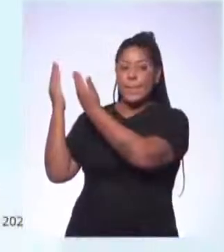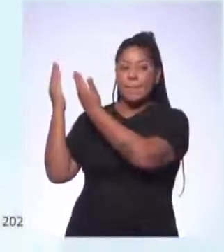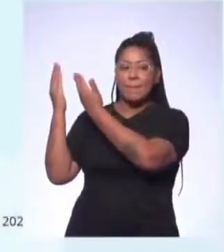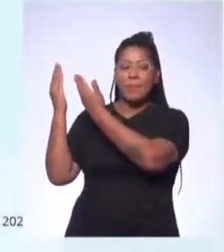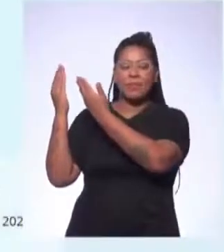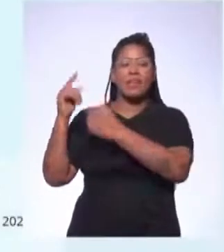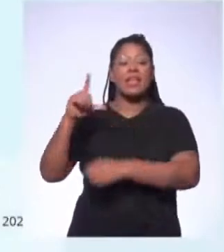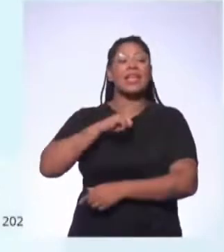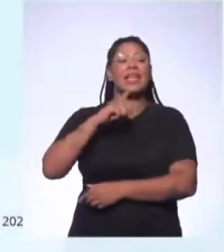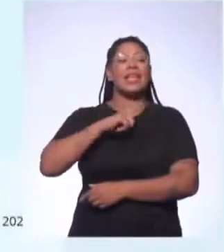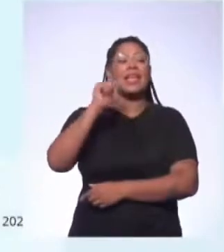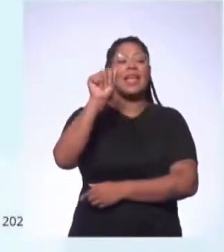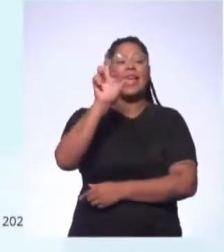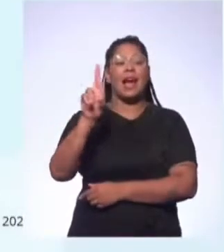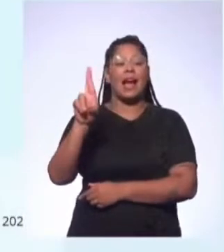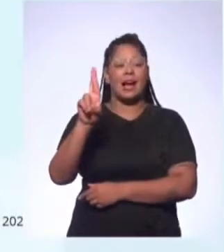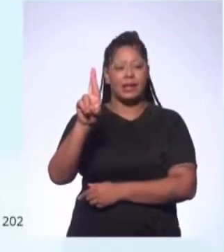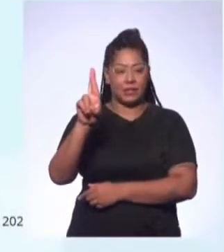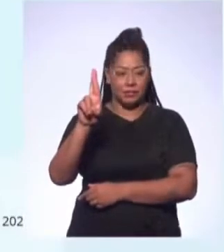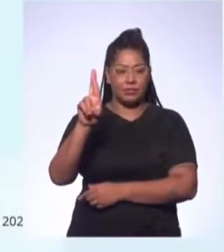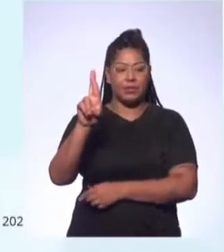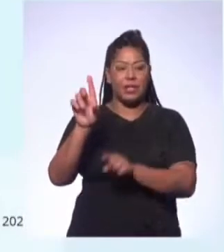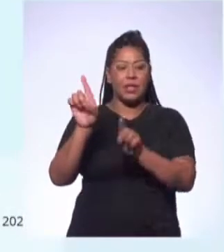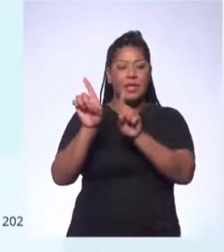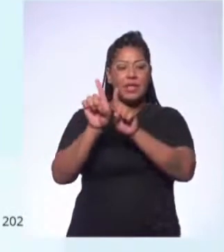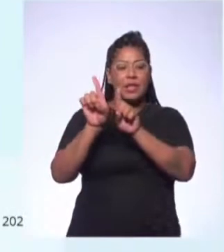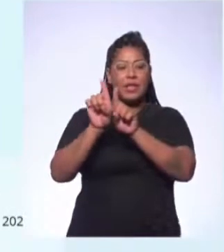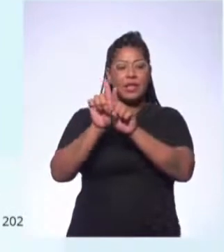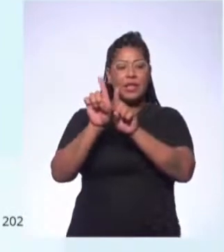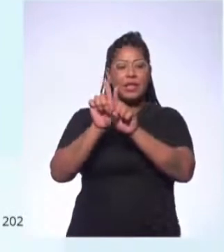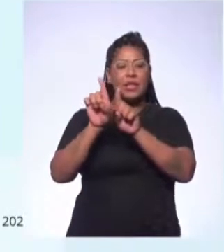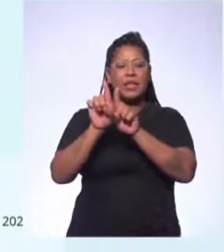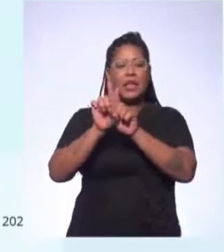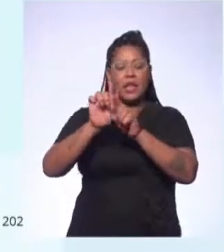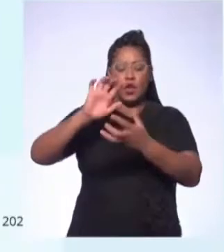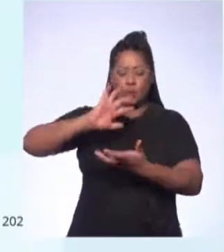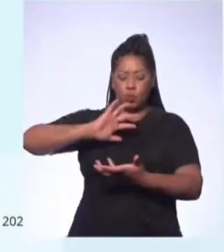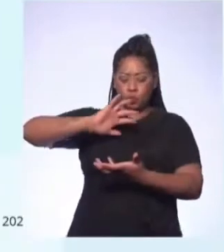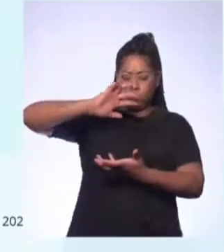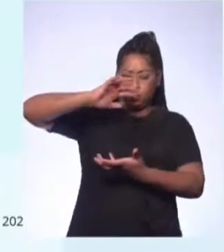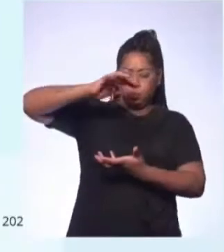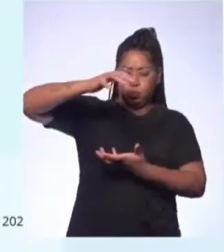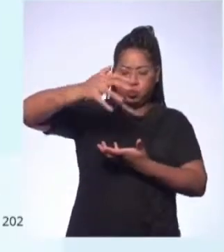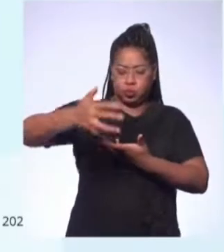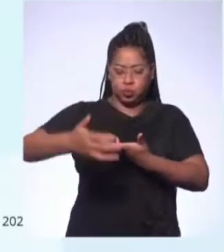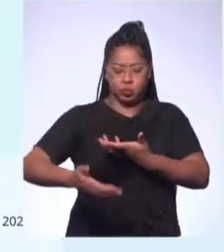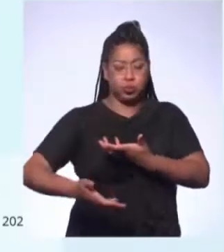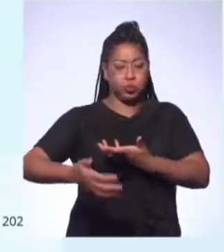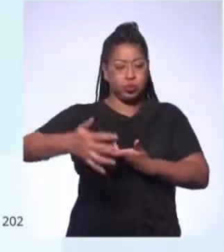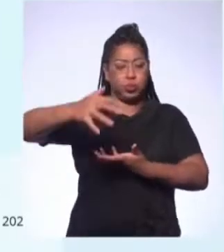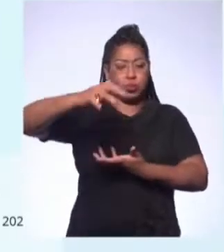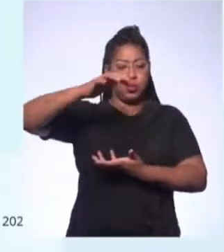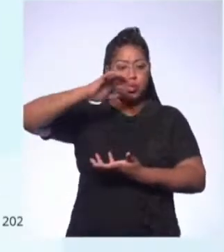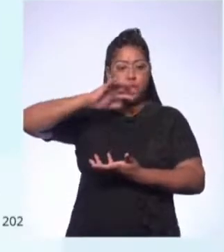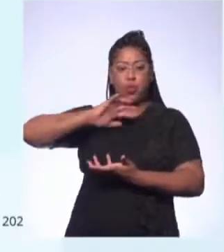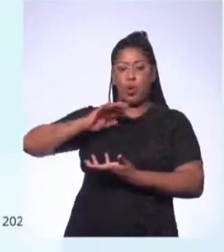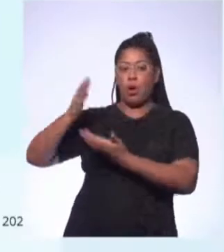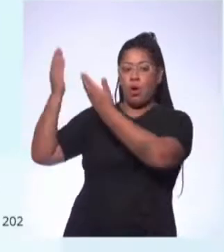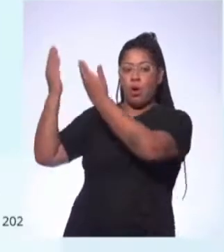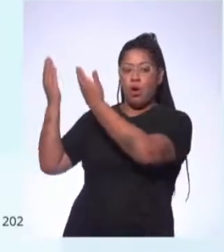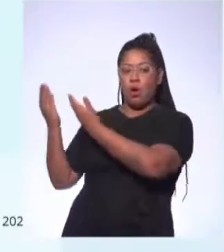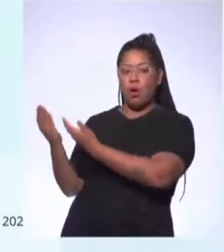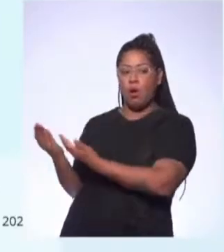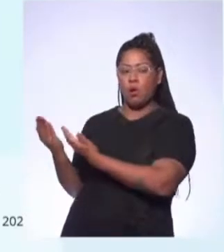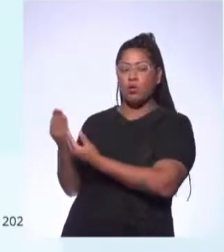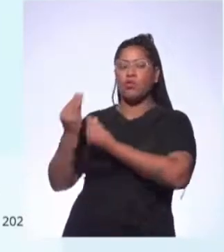que envolve a Terra e é retida pela força da gravidade. Portanto, nós temos aí a gravidade, a ação